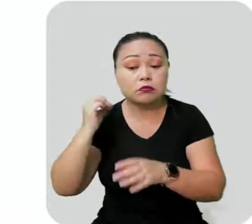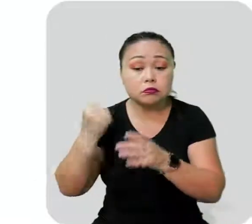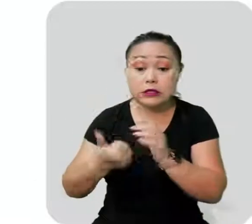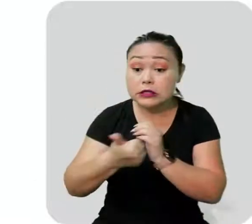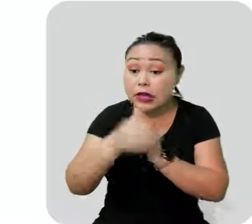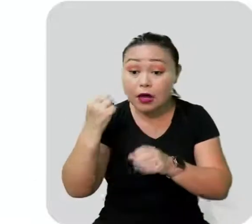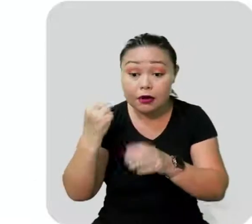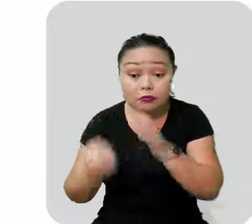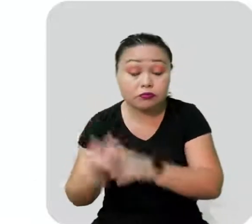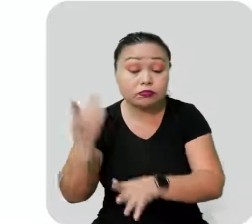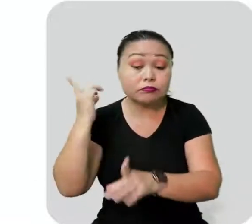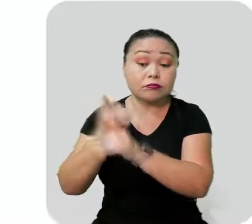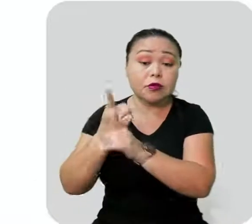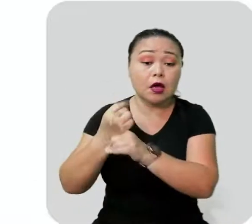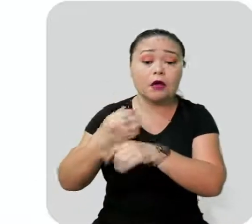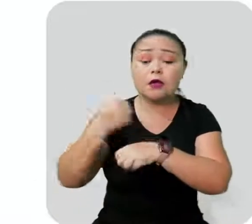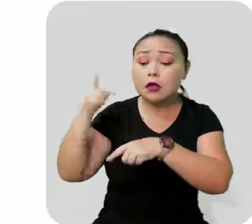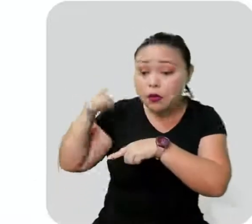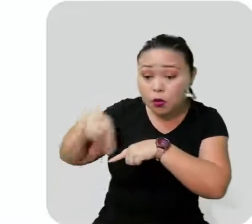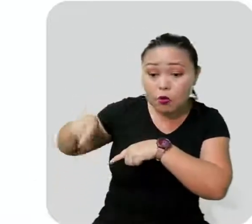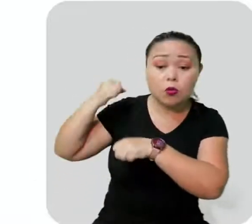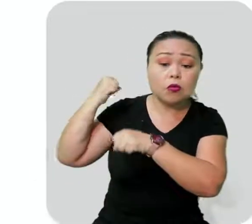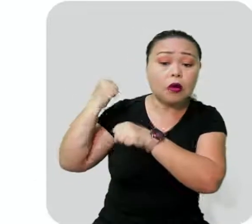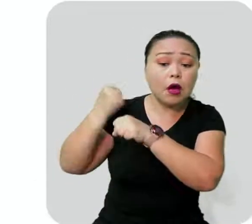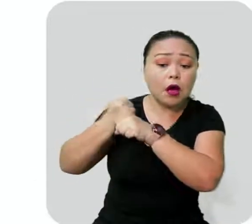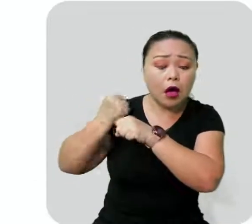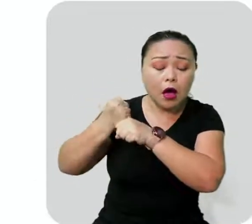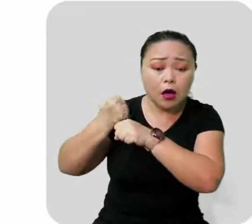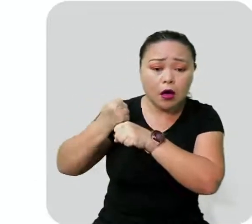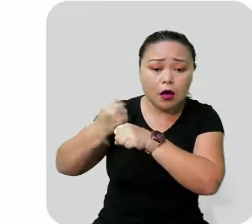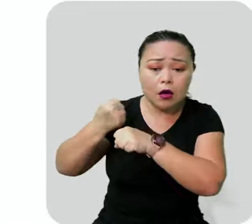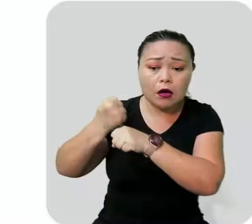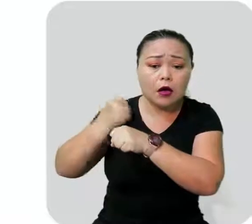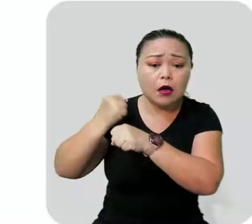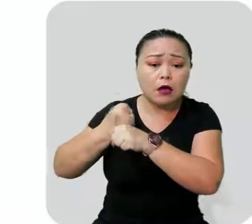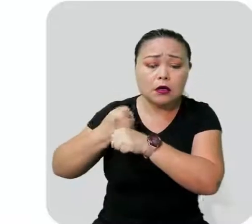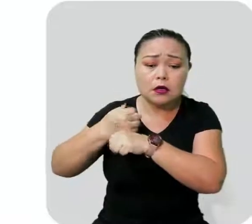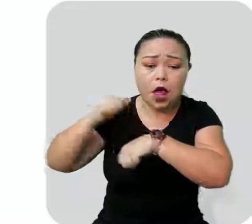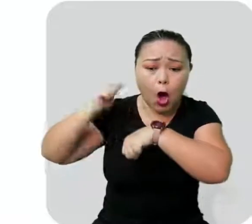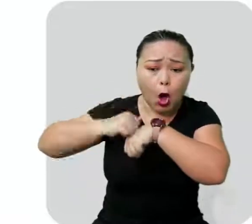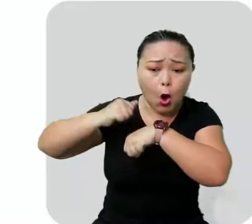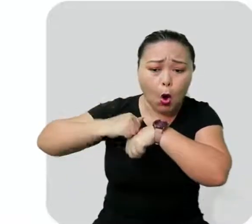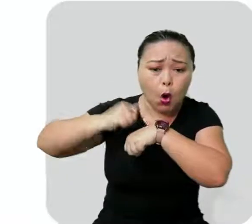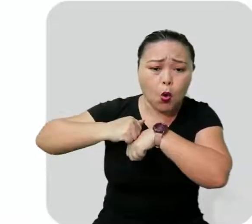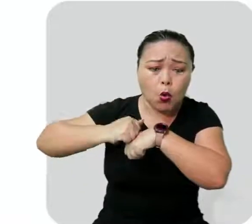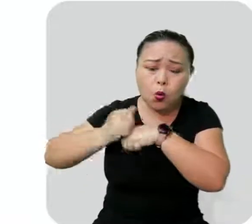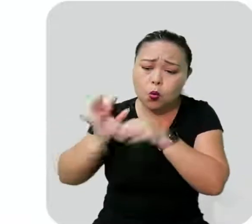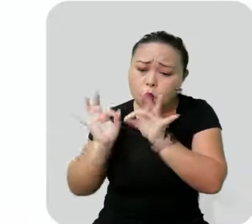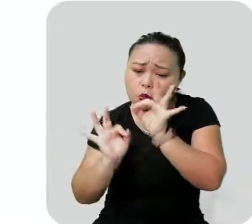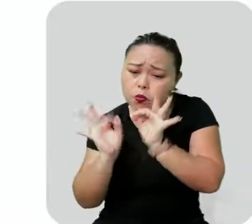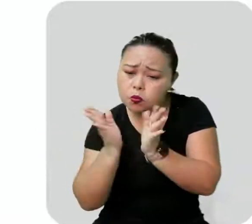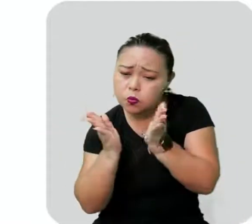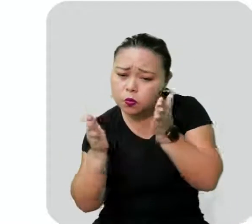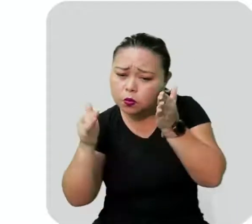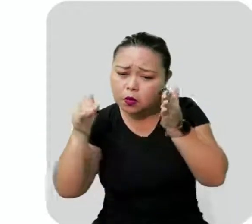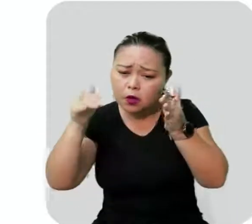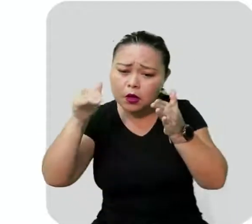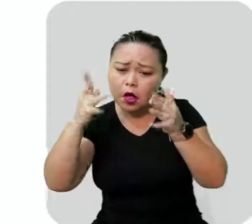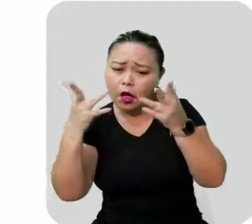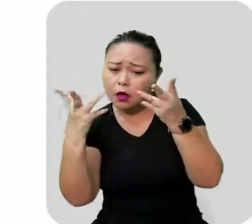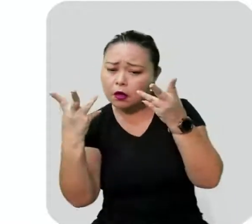achado E aí são construções essas rochas que vocês estão vendo aqui elas foram lapidados